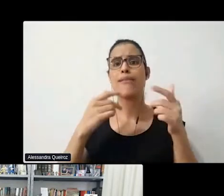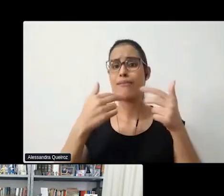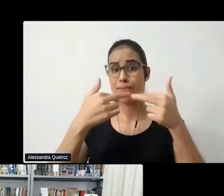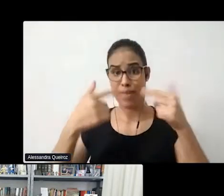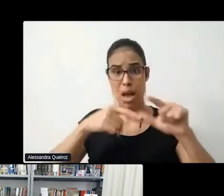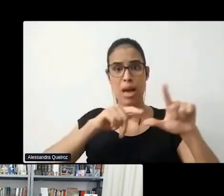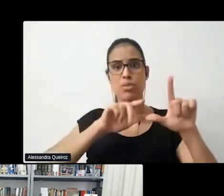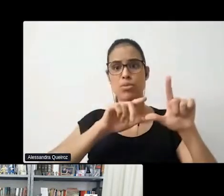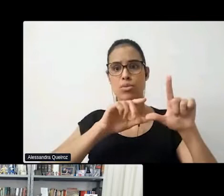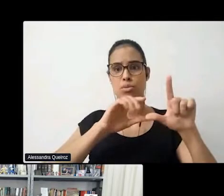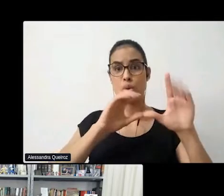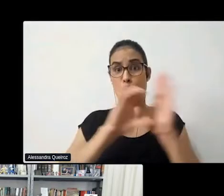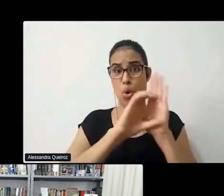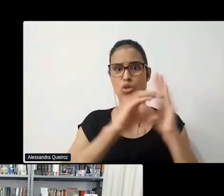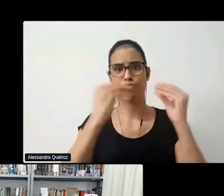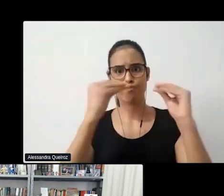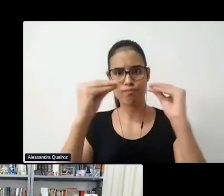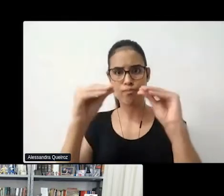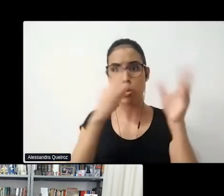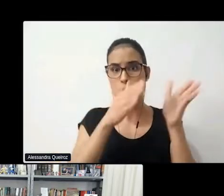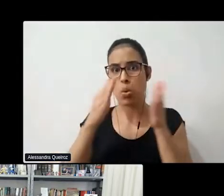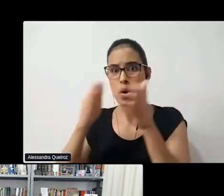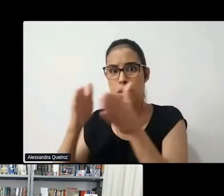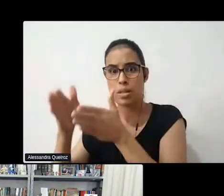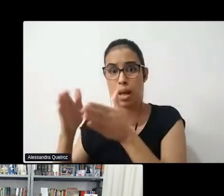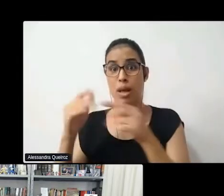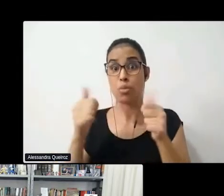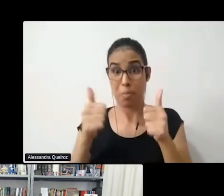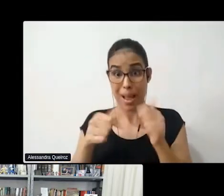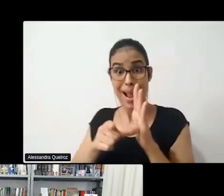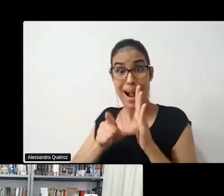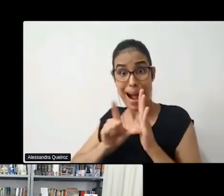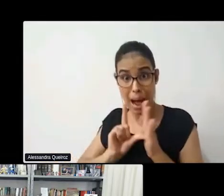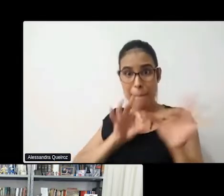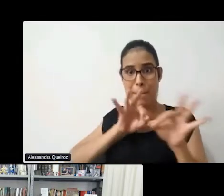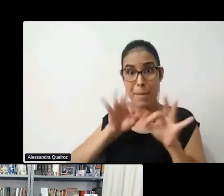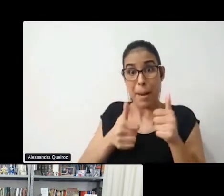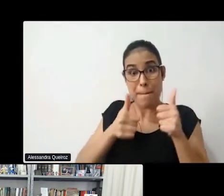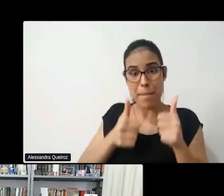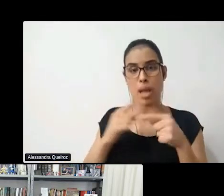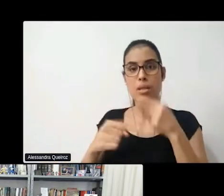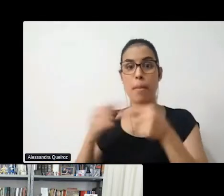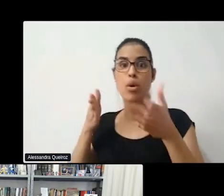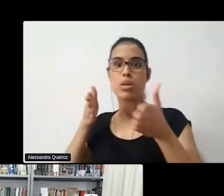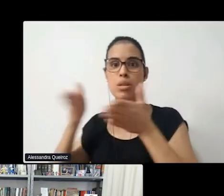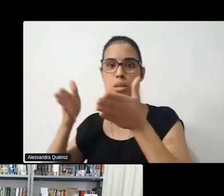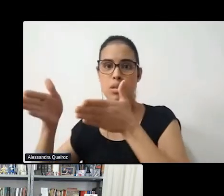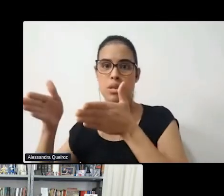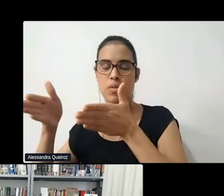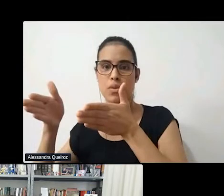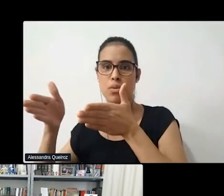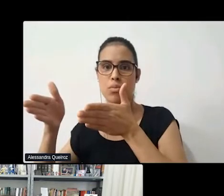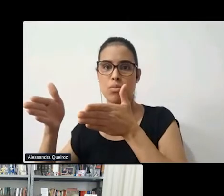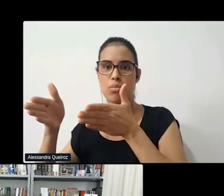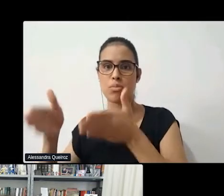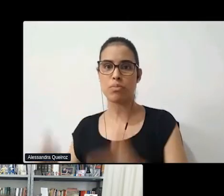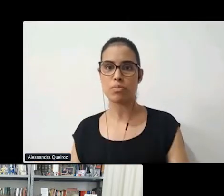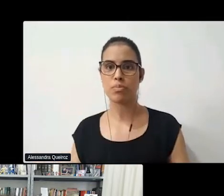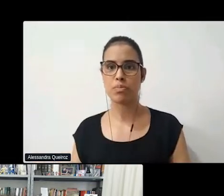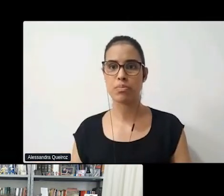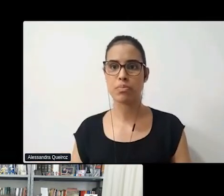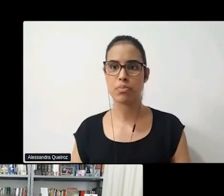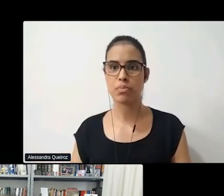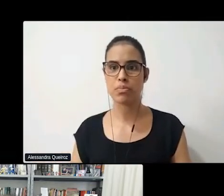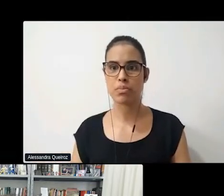logo, automaticamente, ele vai ser acessível. De fato. A gente trabalha lá na NTT, né,